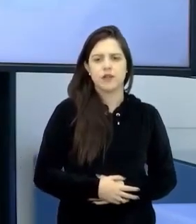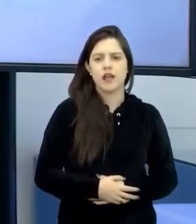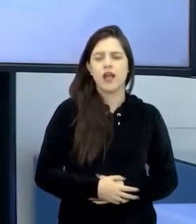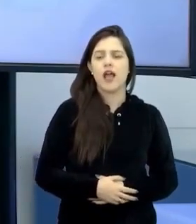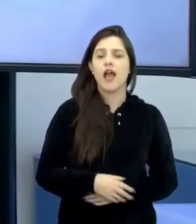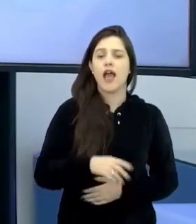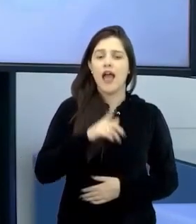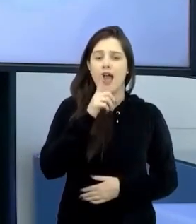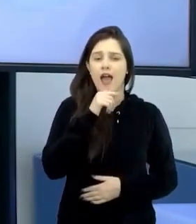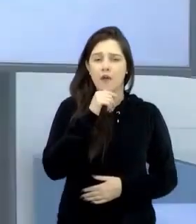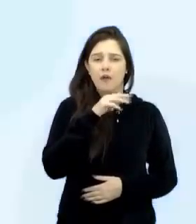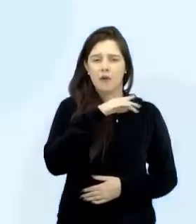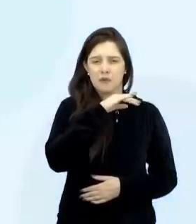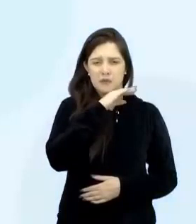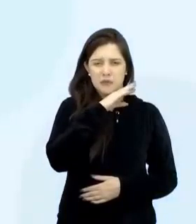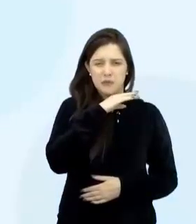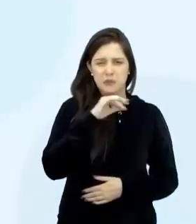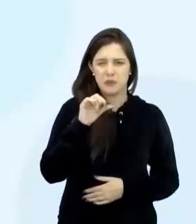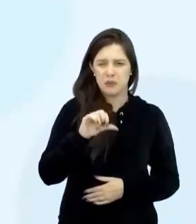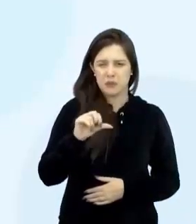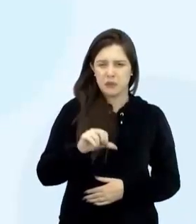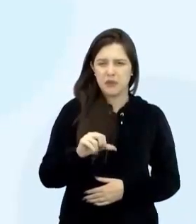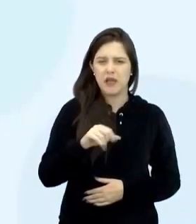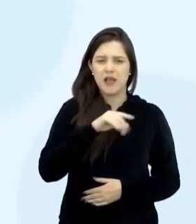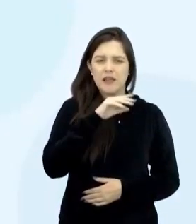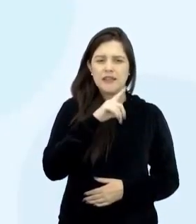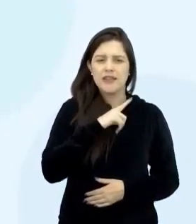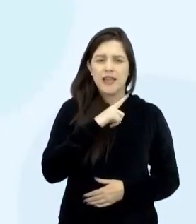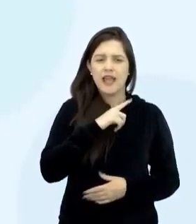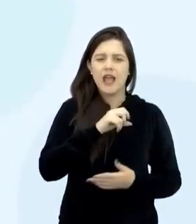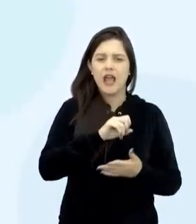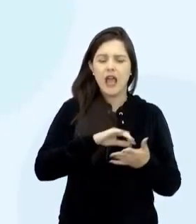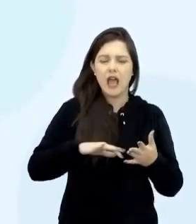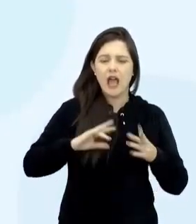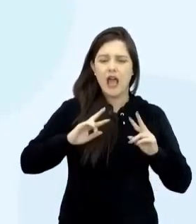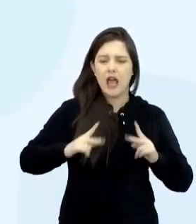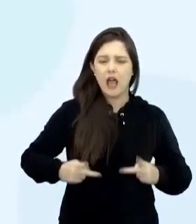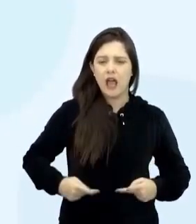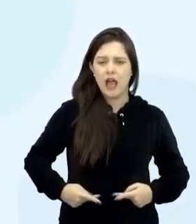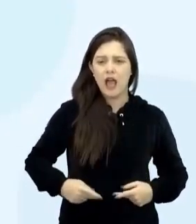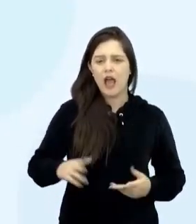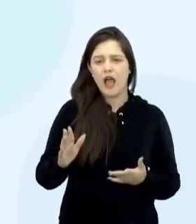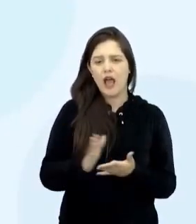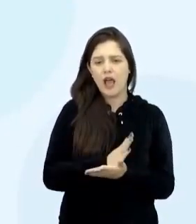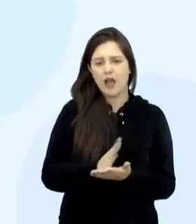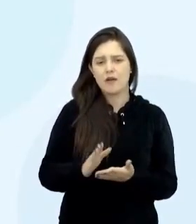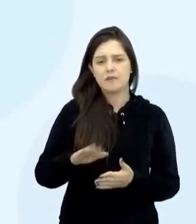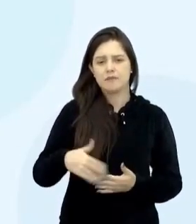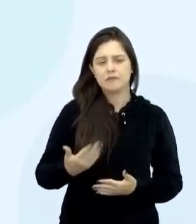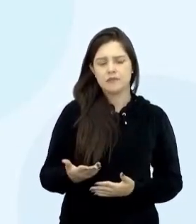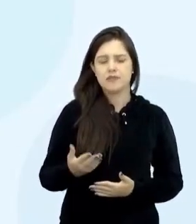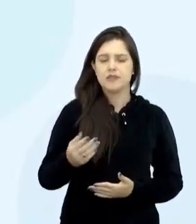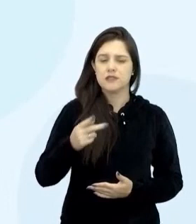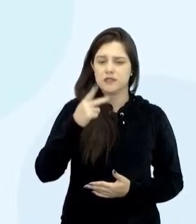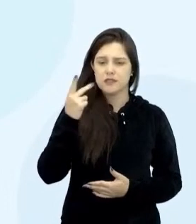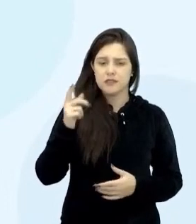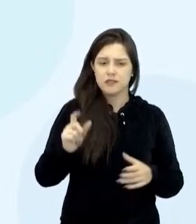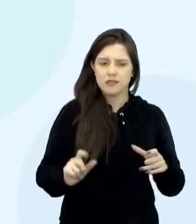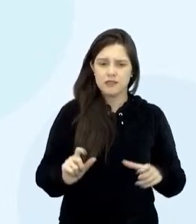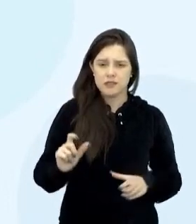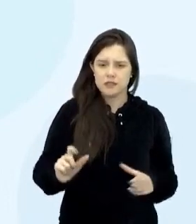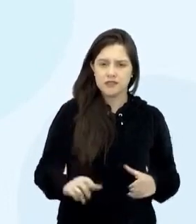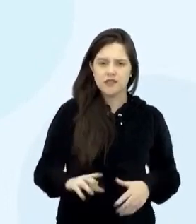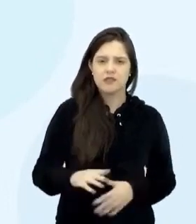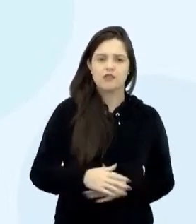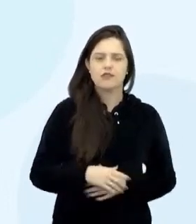Contaminantes da água. Então, geralmente, a contaminação da água tem a atividade humana como causa. Algumas delas são, na maioria das vezes, né,